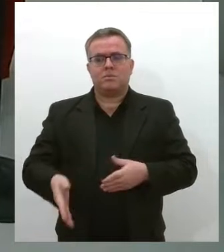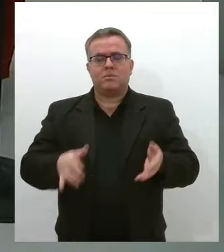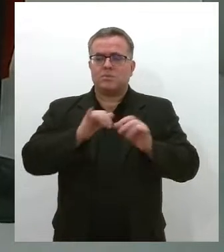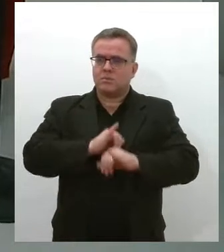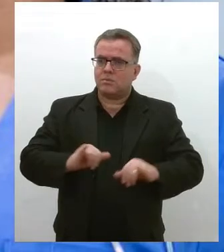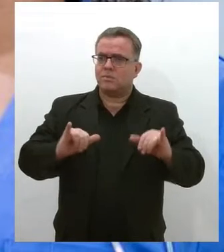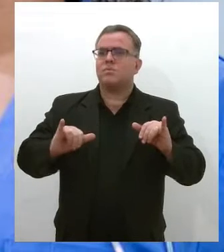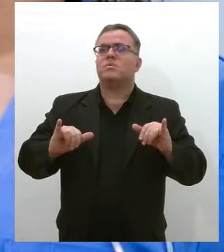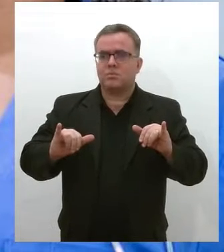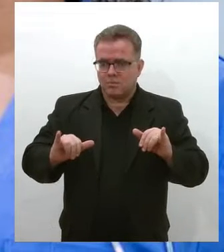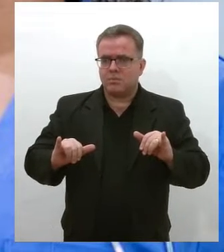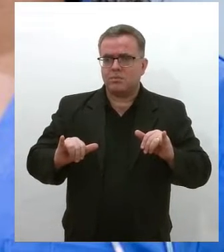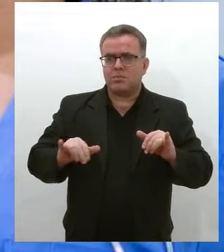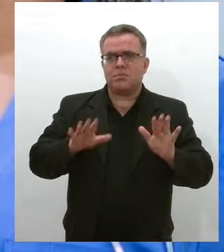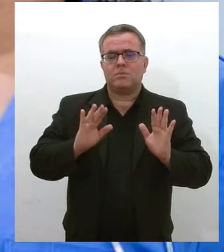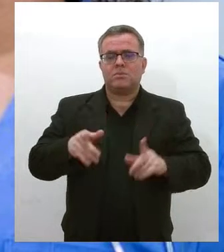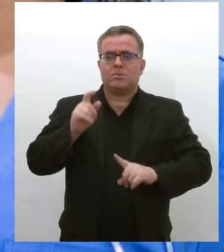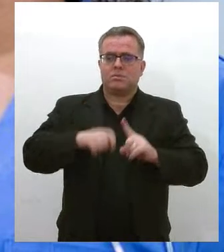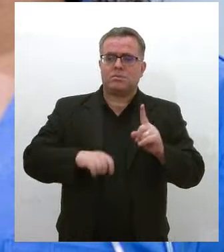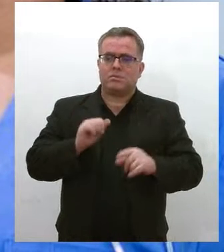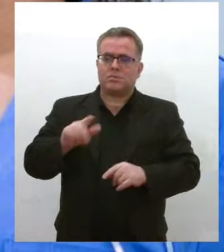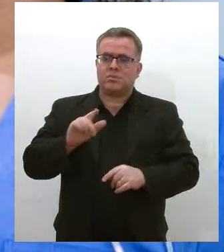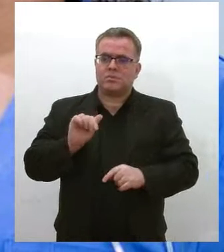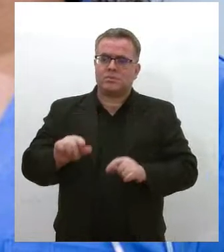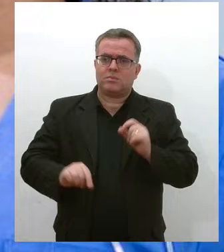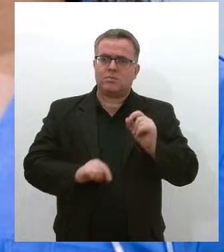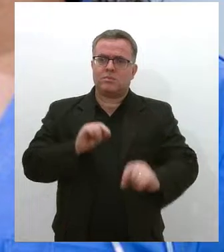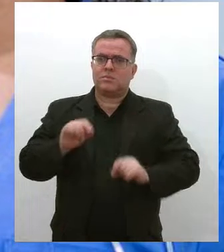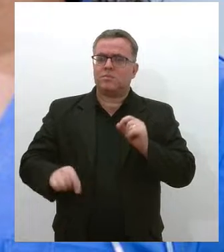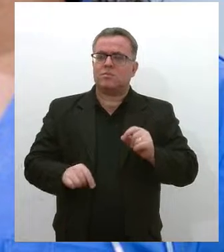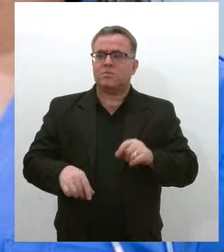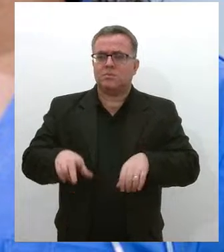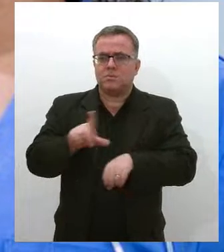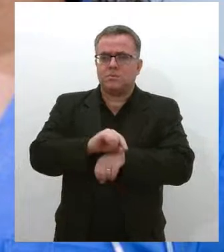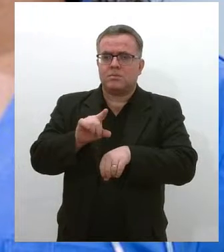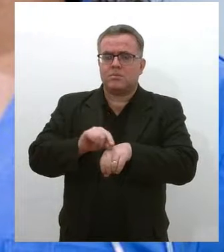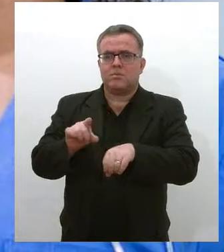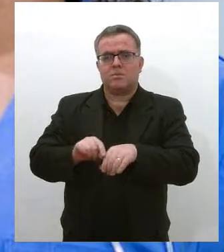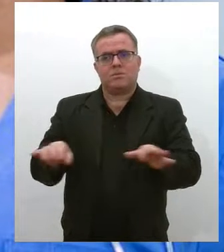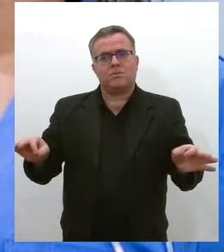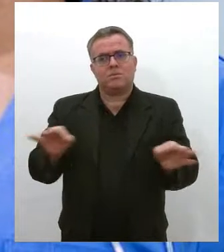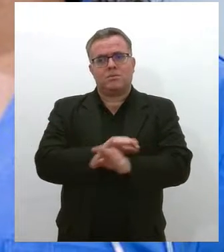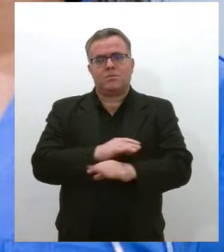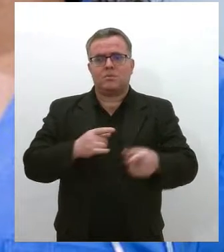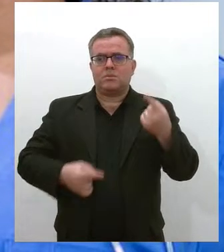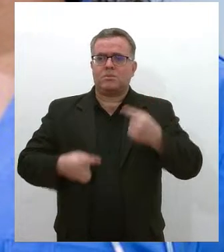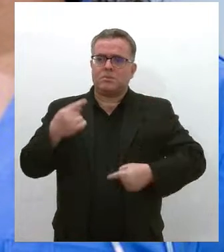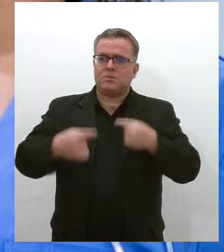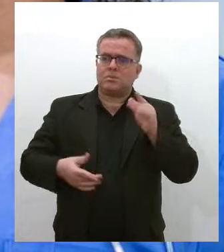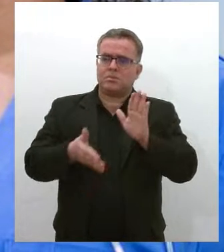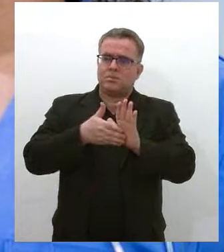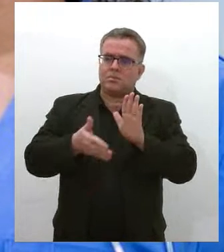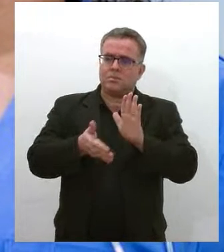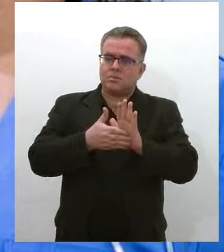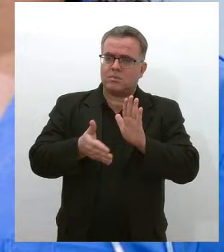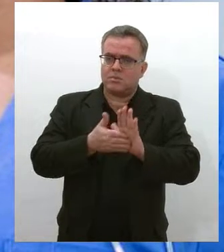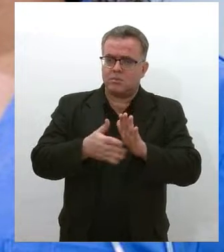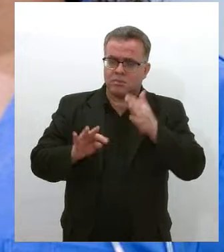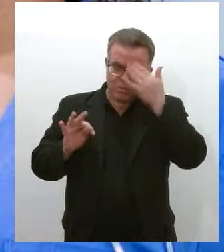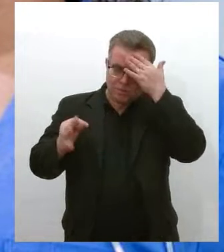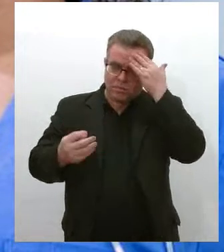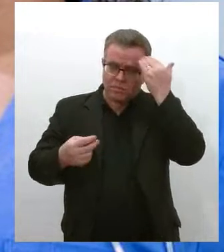de agosto. No entanto, um argumento que foi levantado durante o debate da proposta pelos empregadores da área de saúde sobre